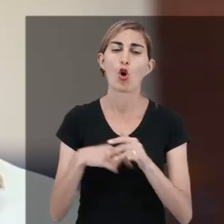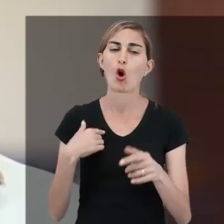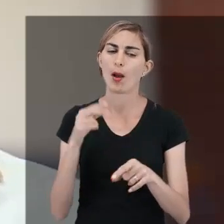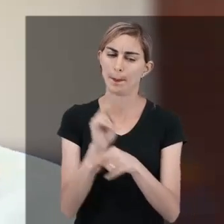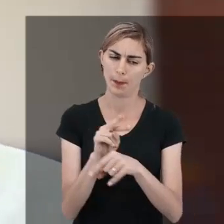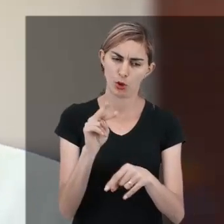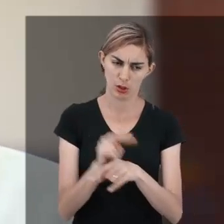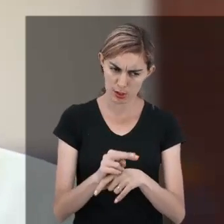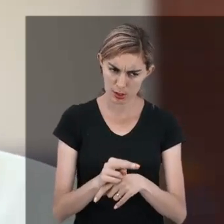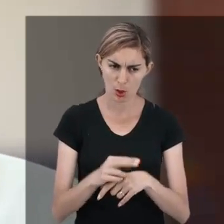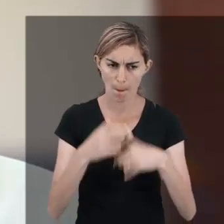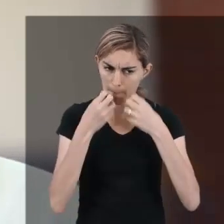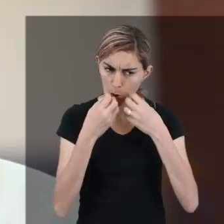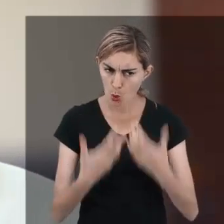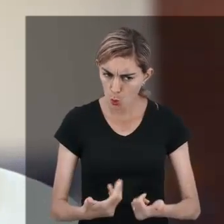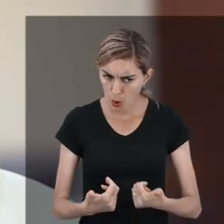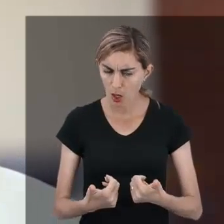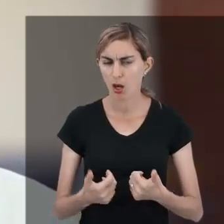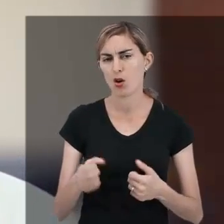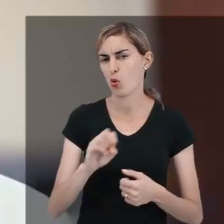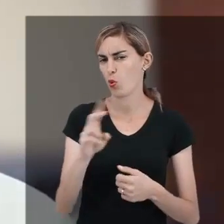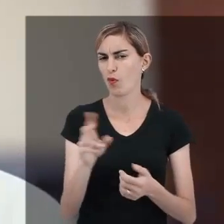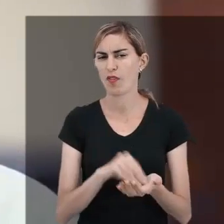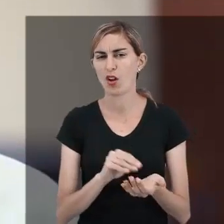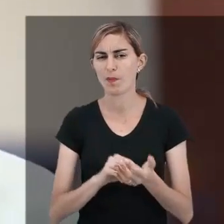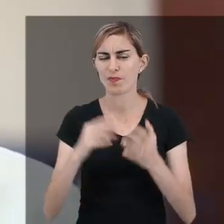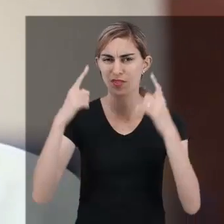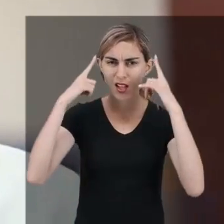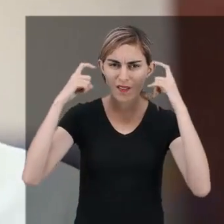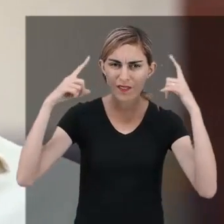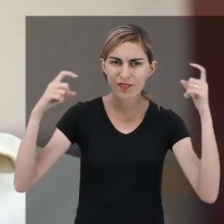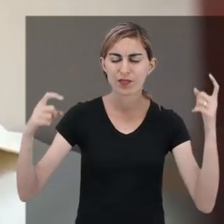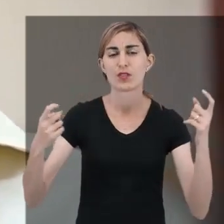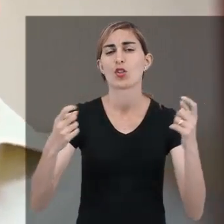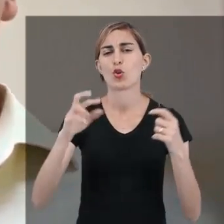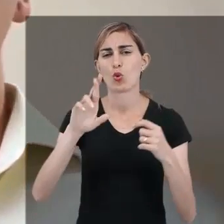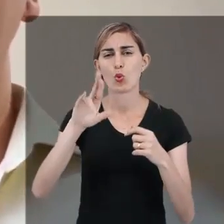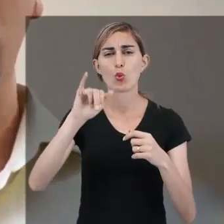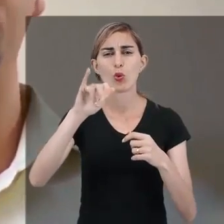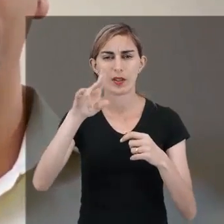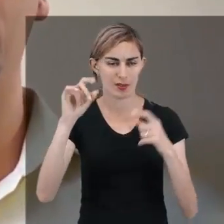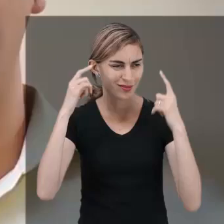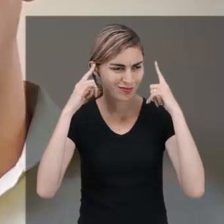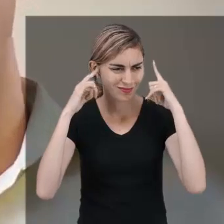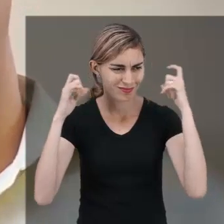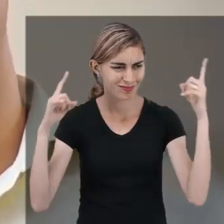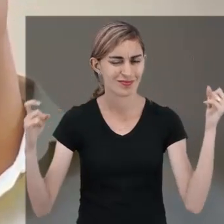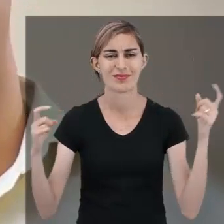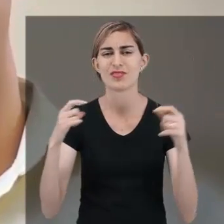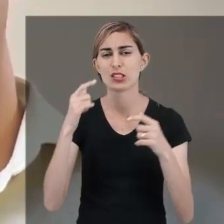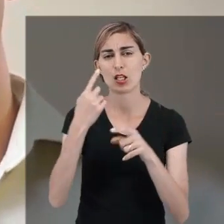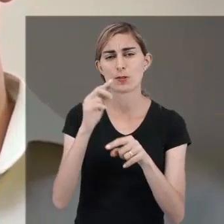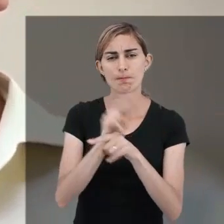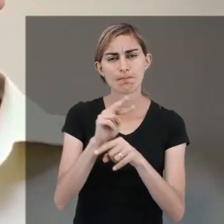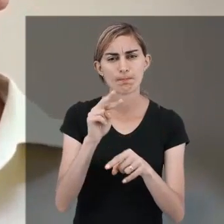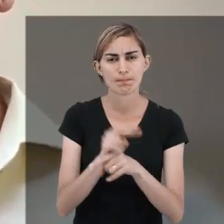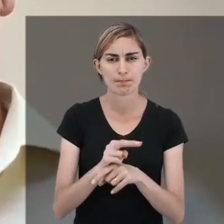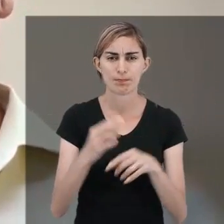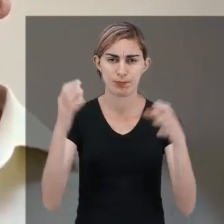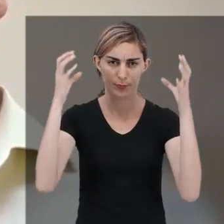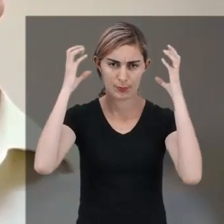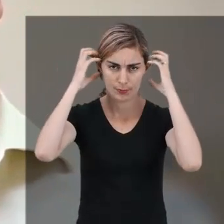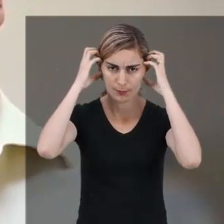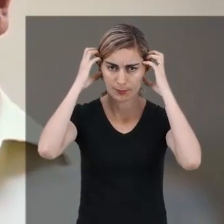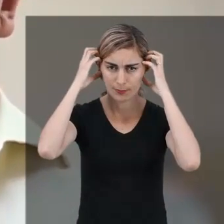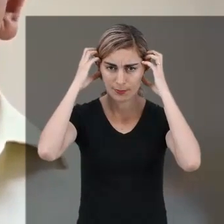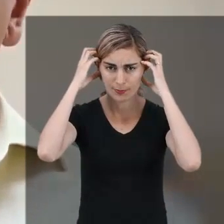gente determinou está sendo eficaz ou não. Por exemplo, um ruído, novamente a gente falando do ruído, a gente determinou uma proteção auditiva